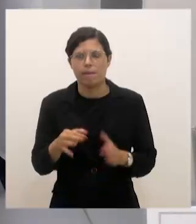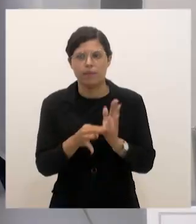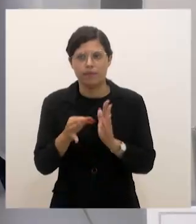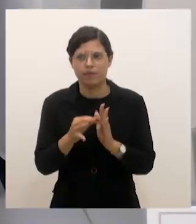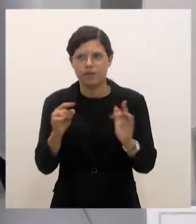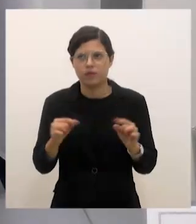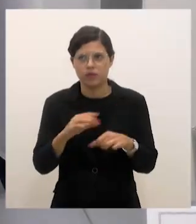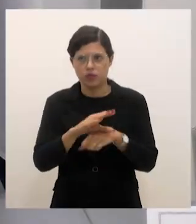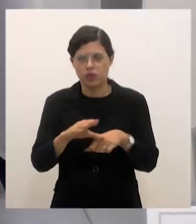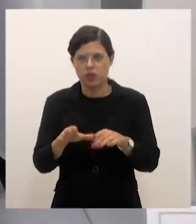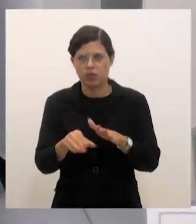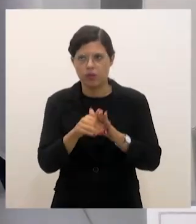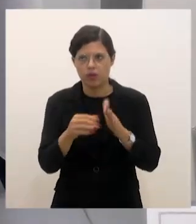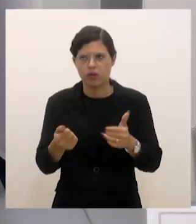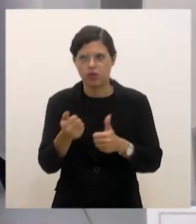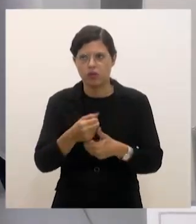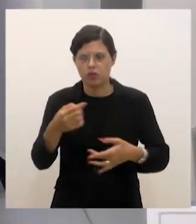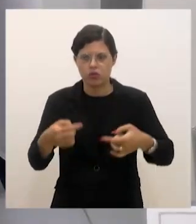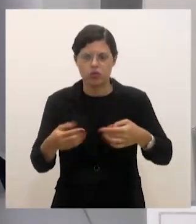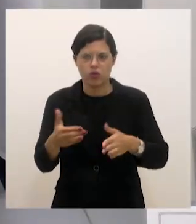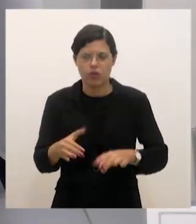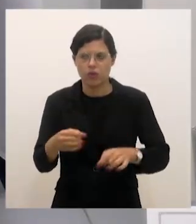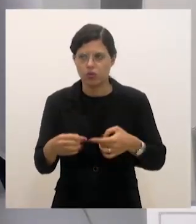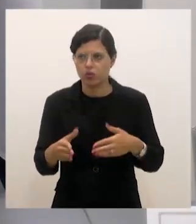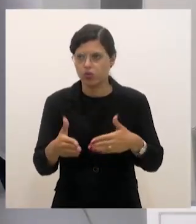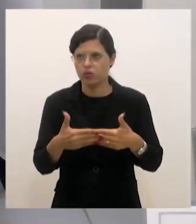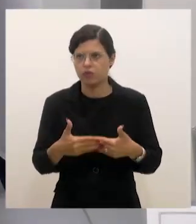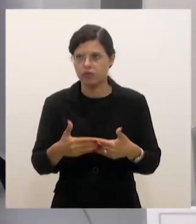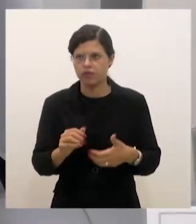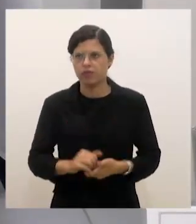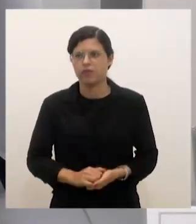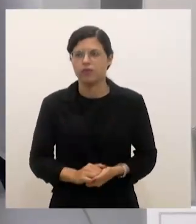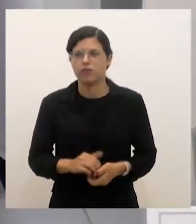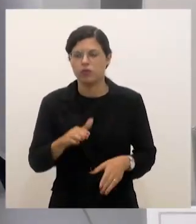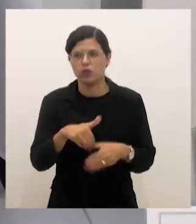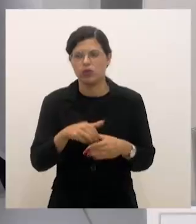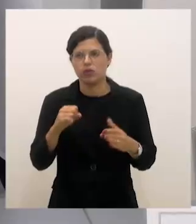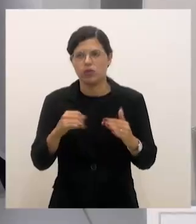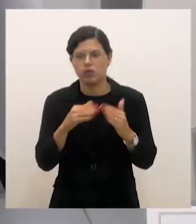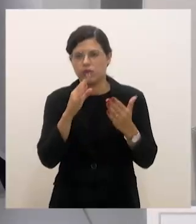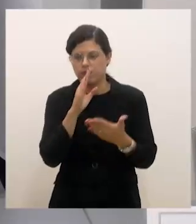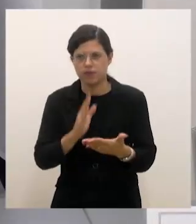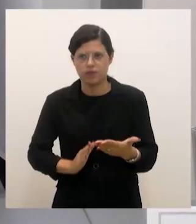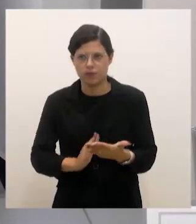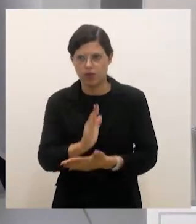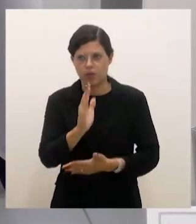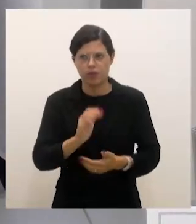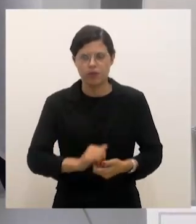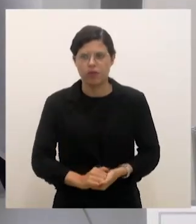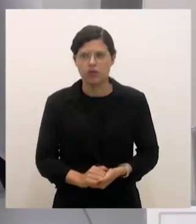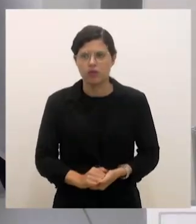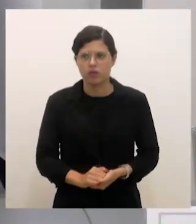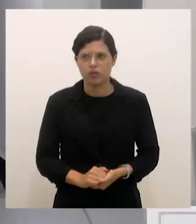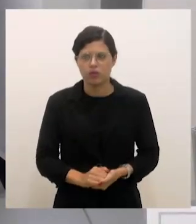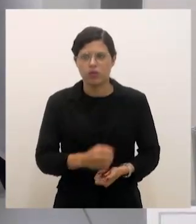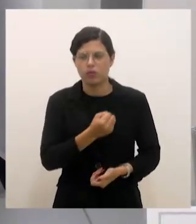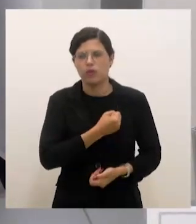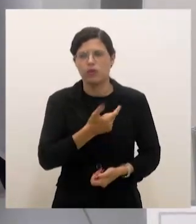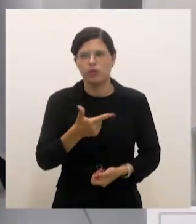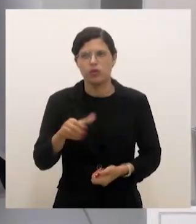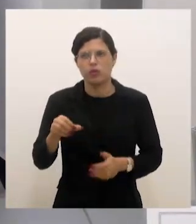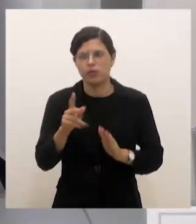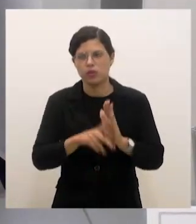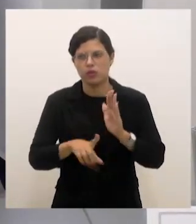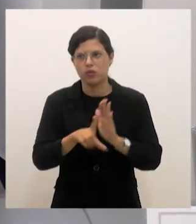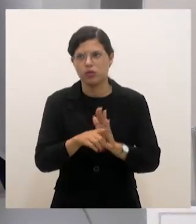por substitutivo. Em discussão. Não havendo quem queira discutir, encerrada a discussão, em votação, seus que aprovam, permaneçam como estão. Aprovado. 29 da pauta. Projeto